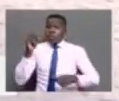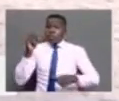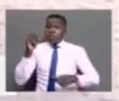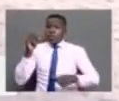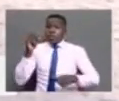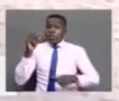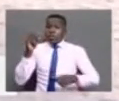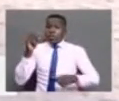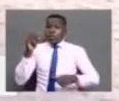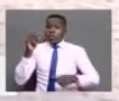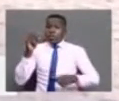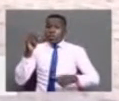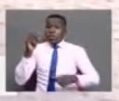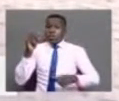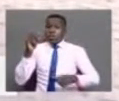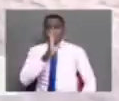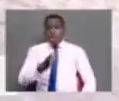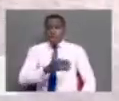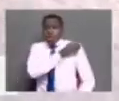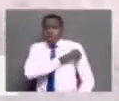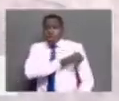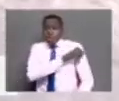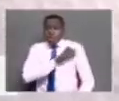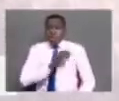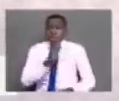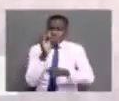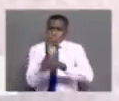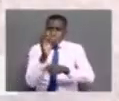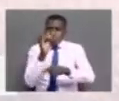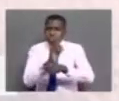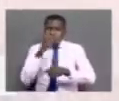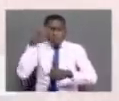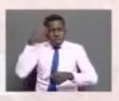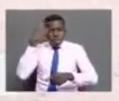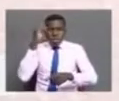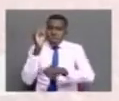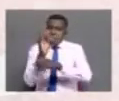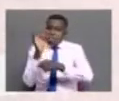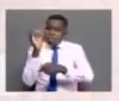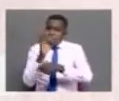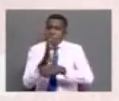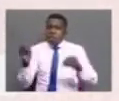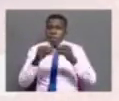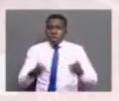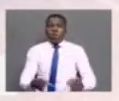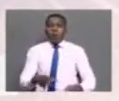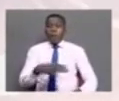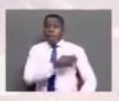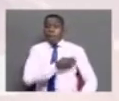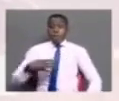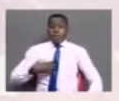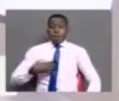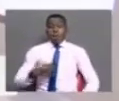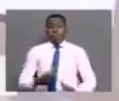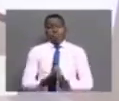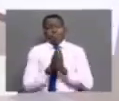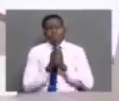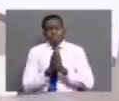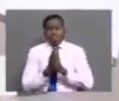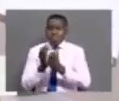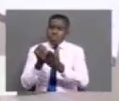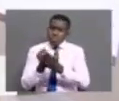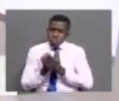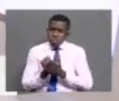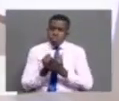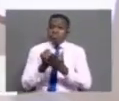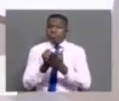começaram uma acompanhamento com psicólogo por enquanto a mãe quer ajuda de quem estiver